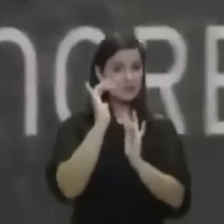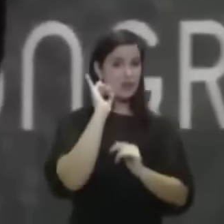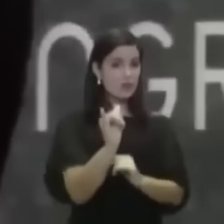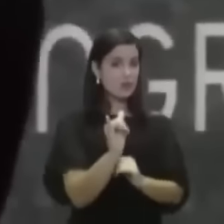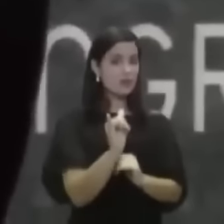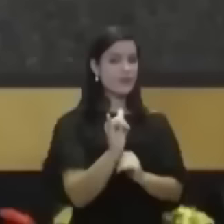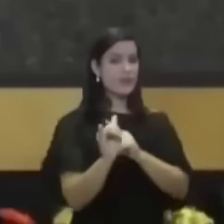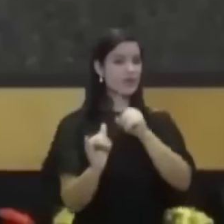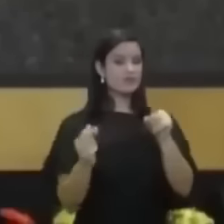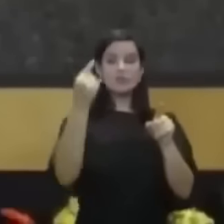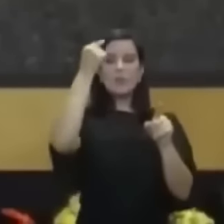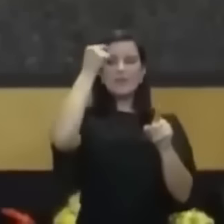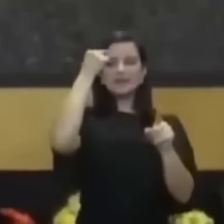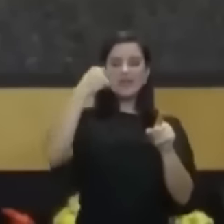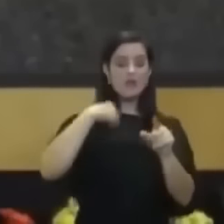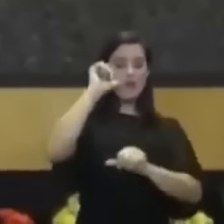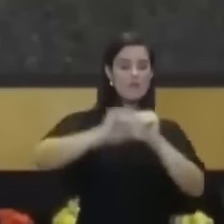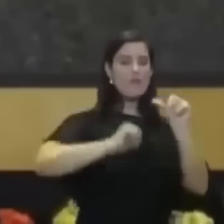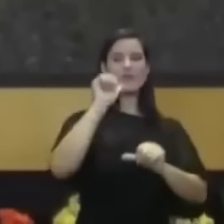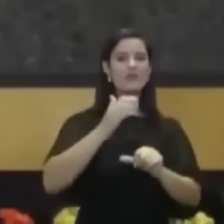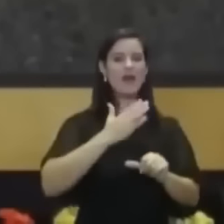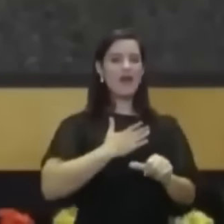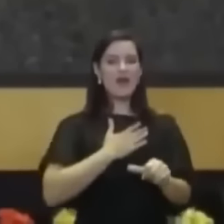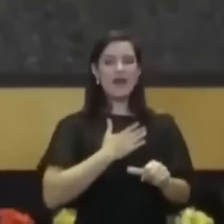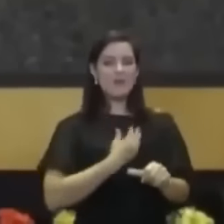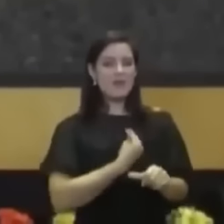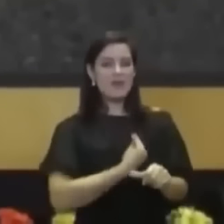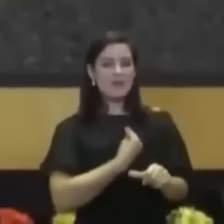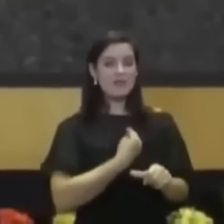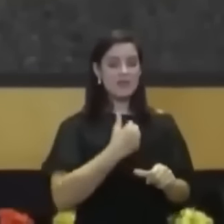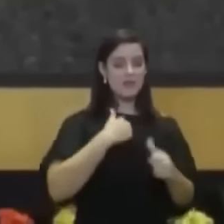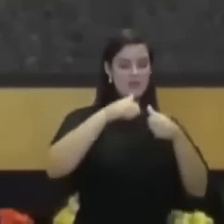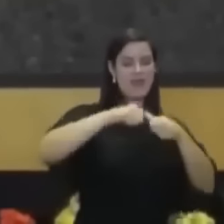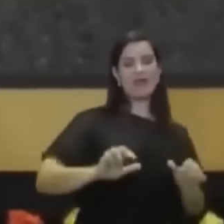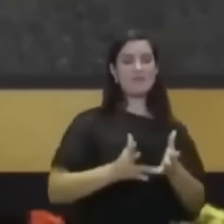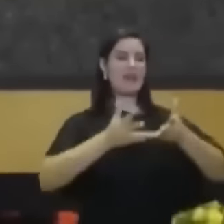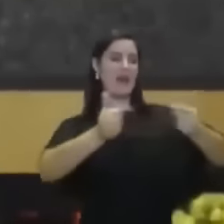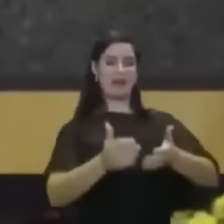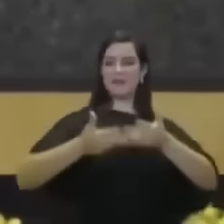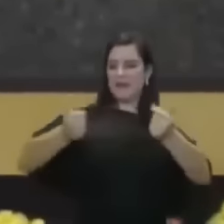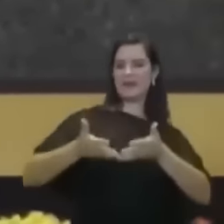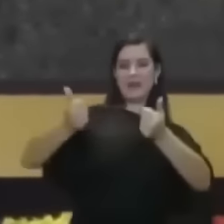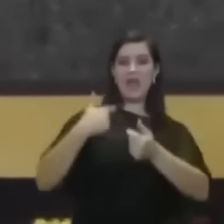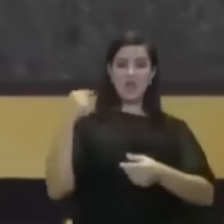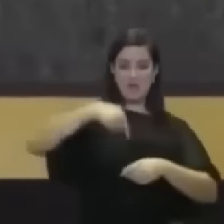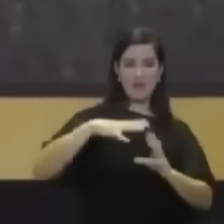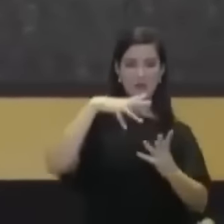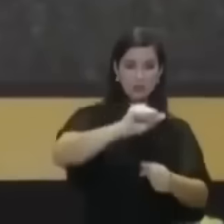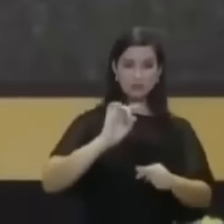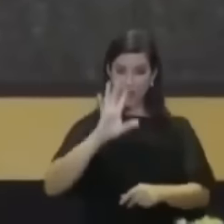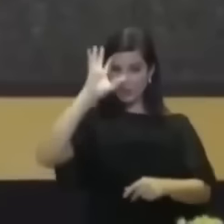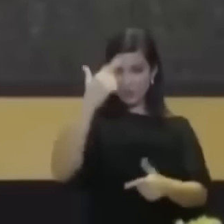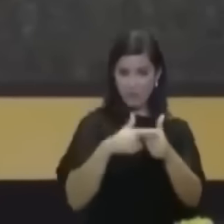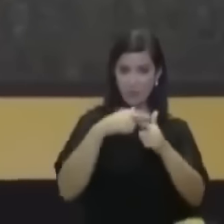vocês que eu vou mudar minha agenda, não pensem vocês que eu vou ficar entre vocês apenas como operador de milagres, não pensem vocês que eu vim ao mundo apenas para resolver os